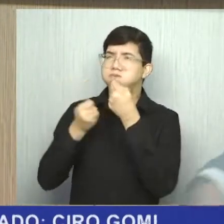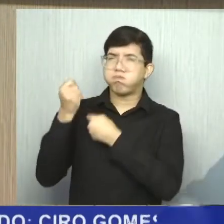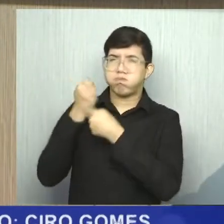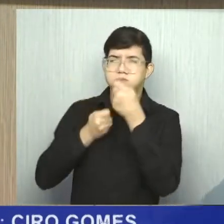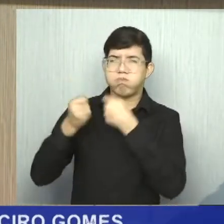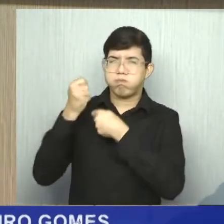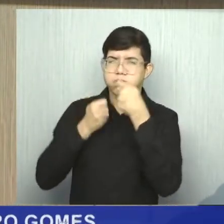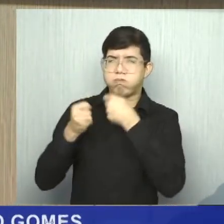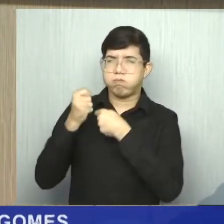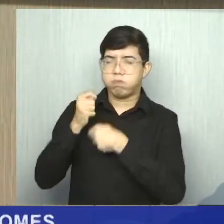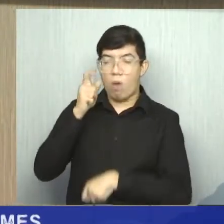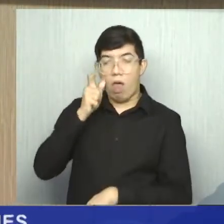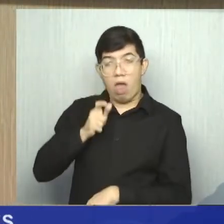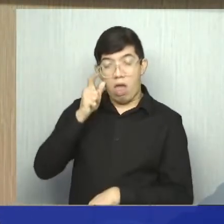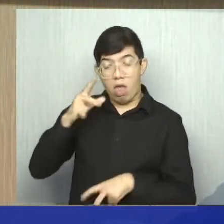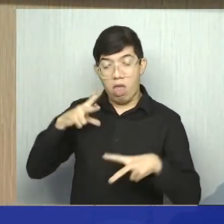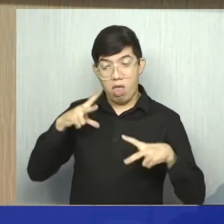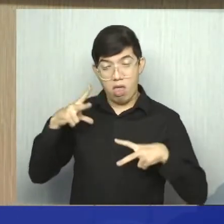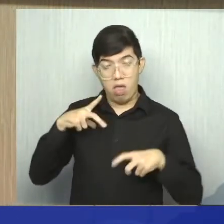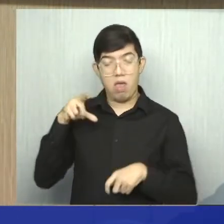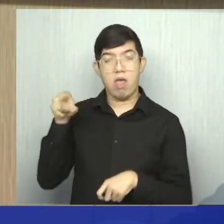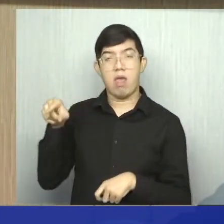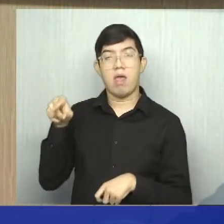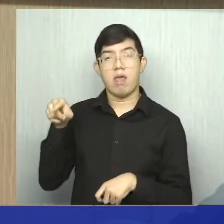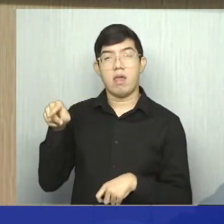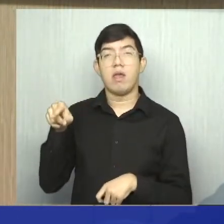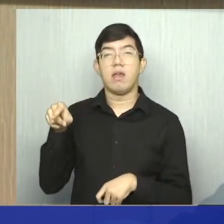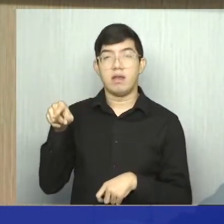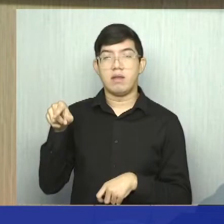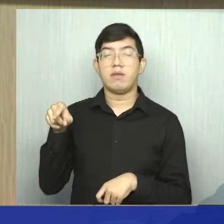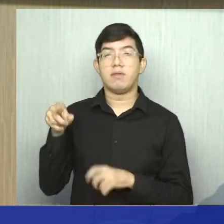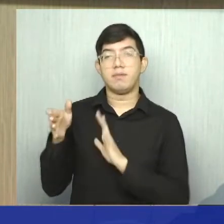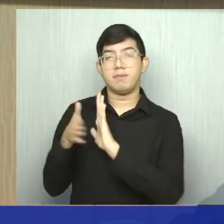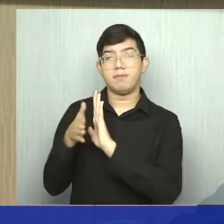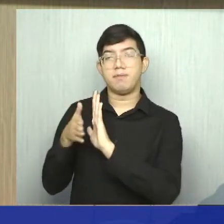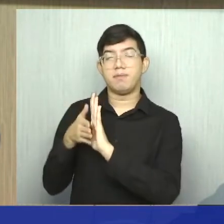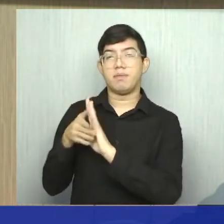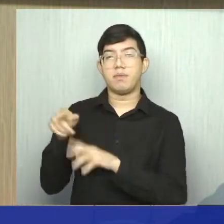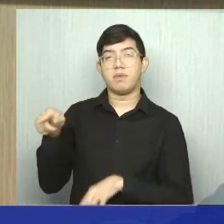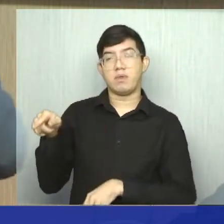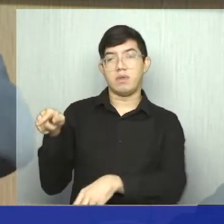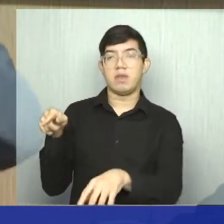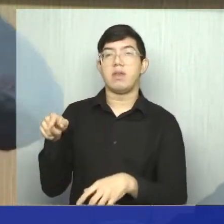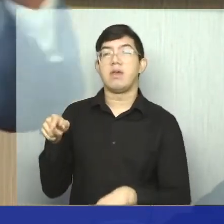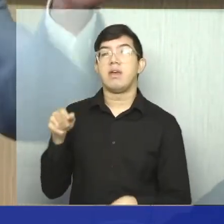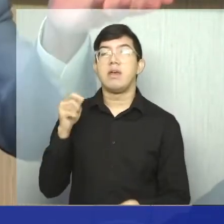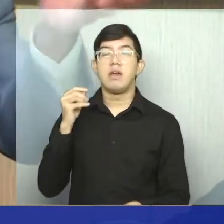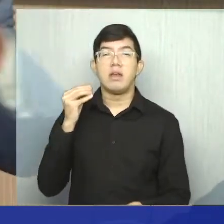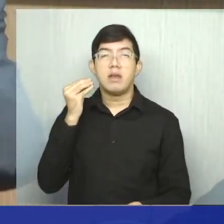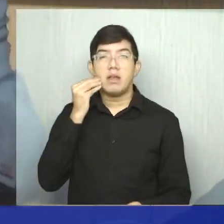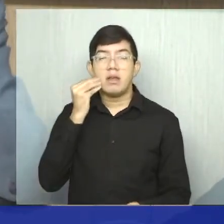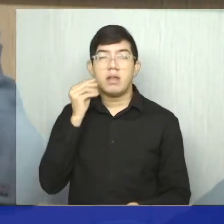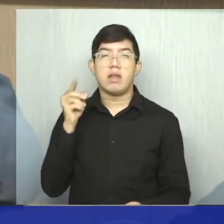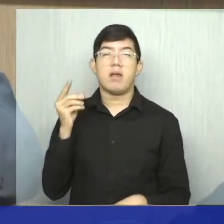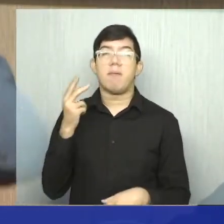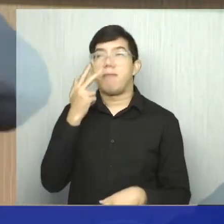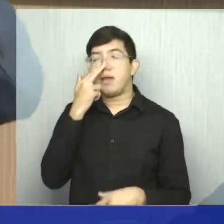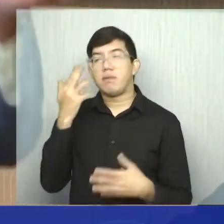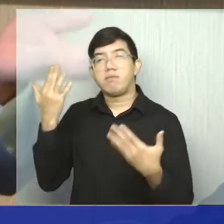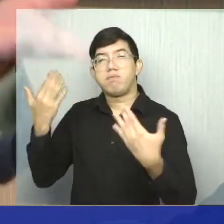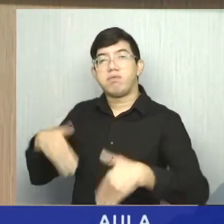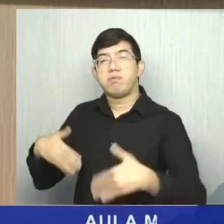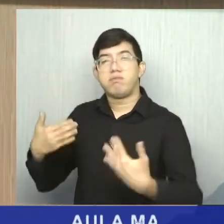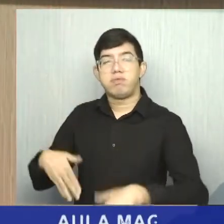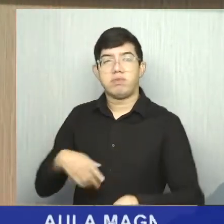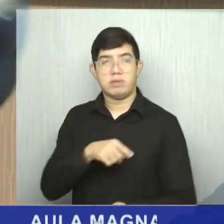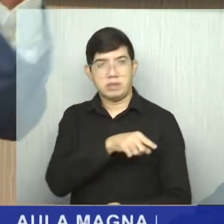para eles. Portanto, há uma espécie de trade-off, uma espécie de compensação entre o abuso e o fruto